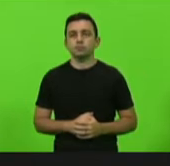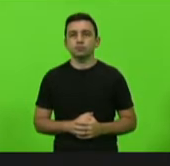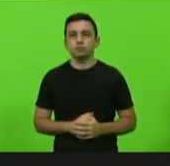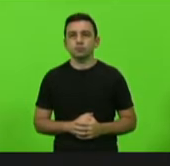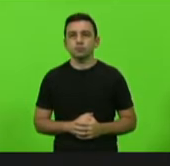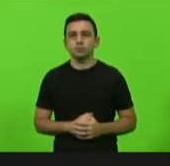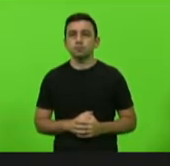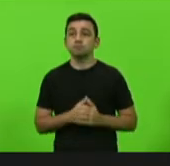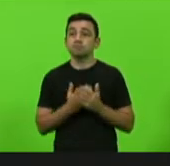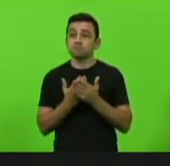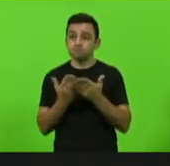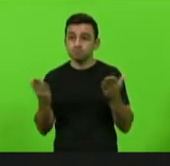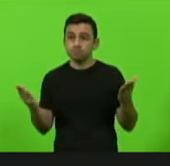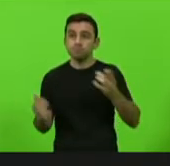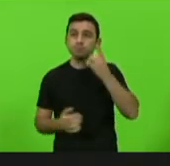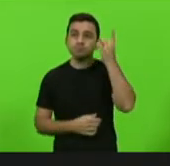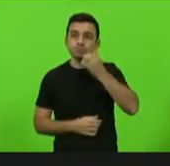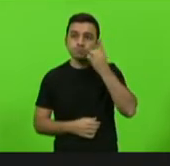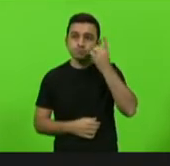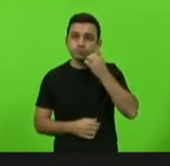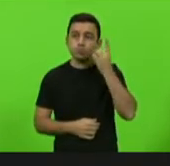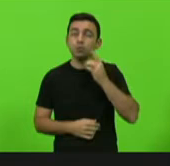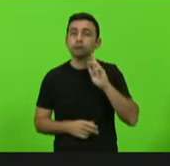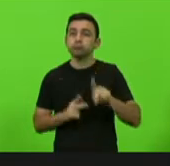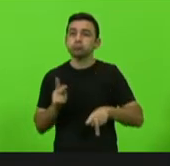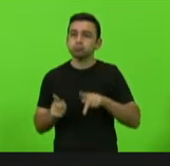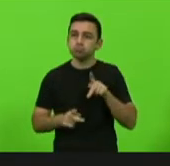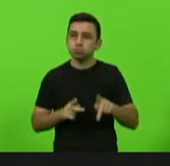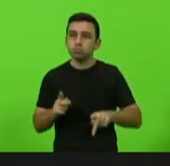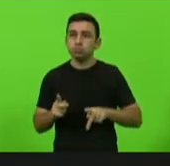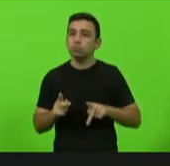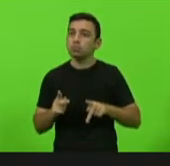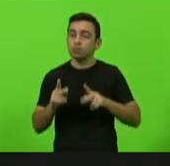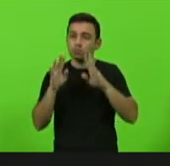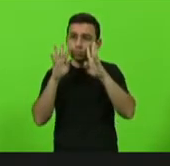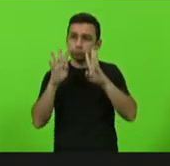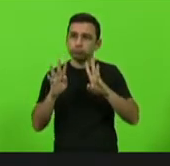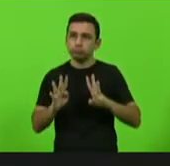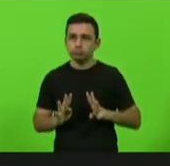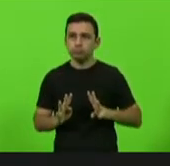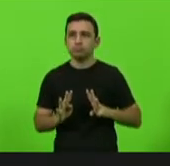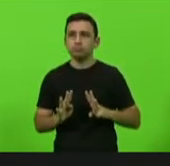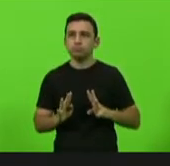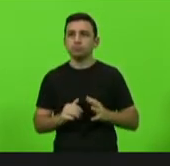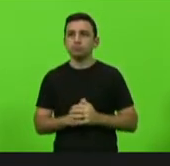Senhores deputados, público que nos acompanha,